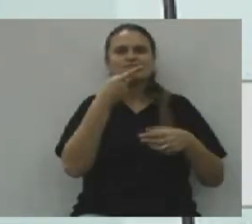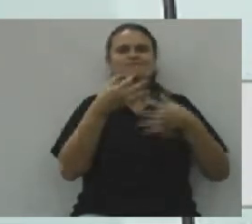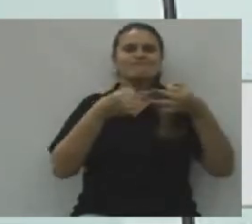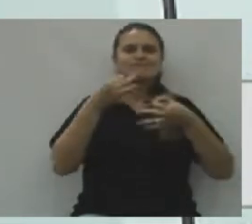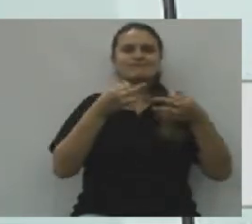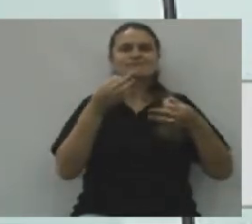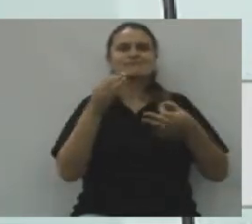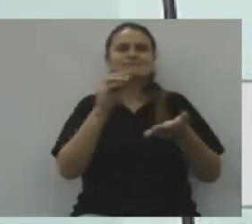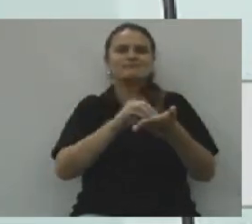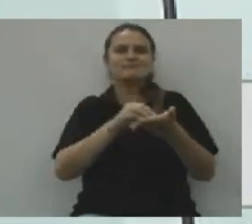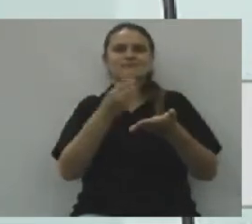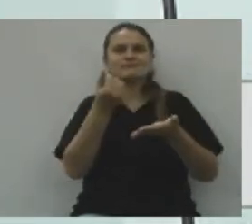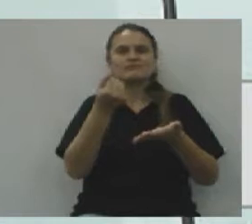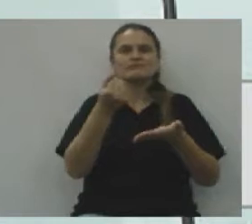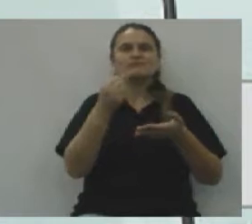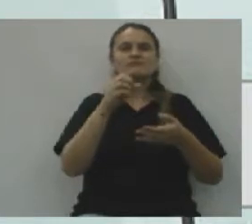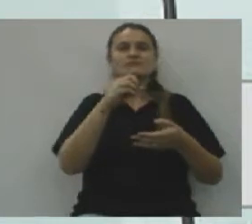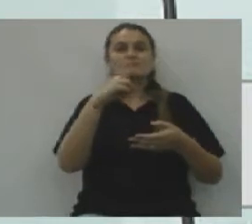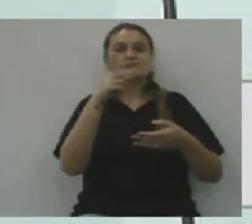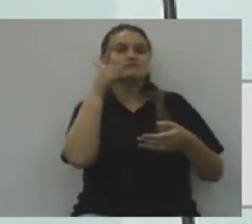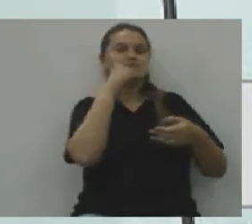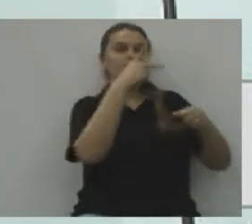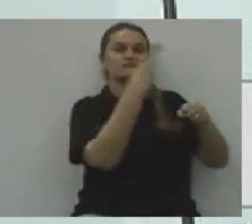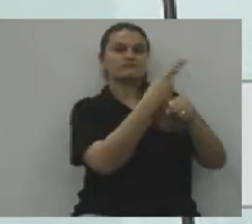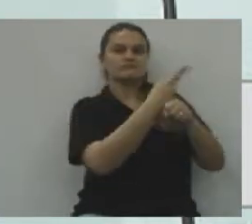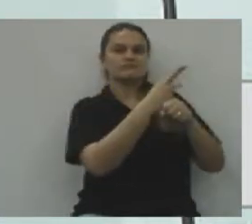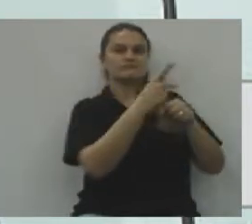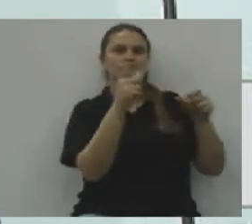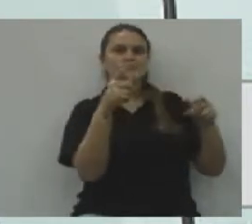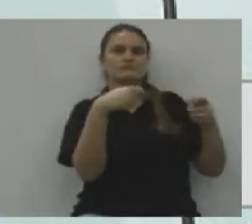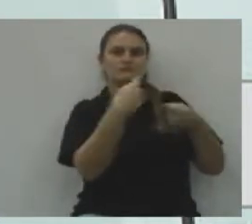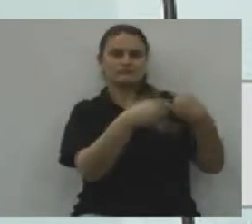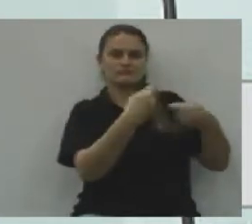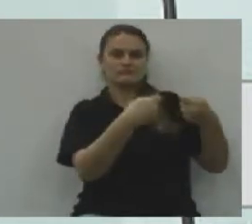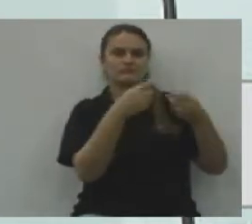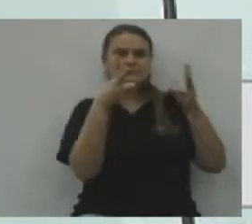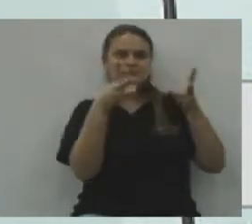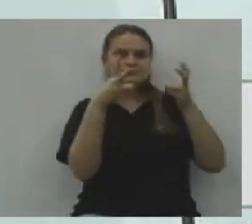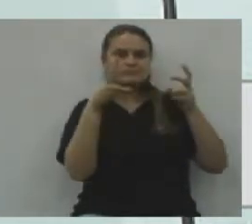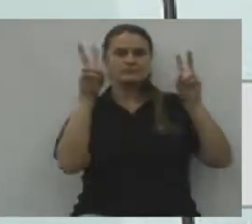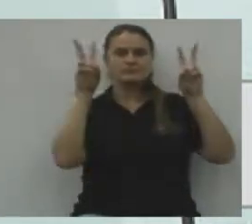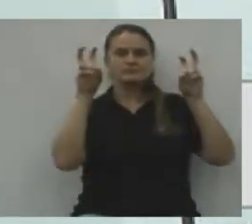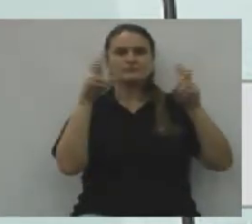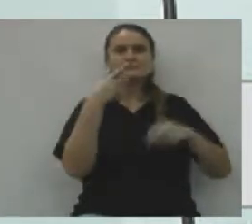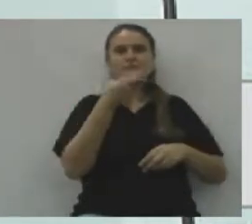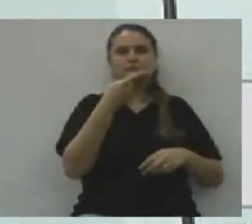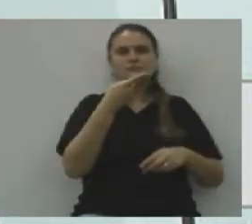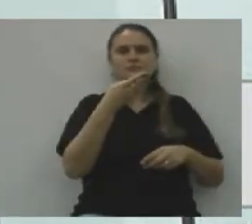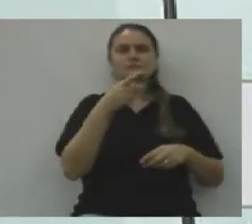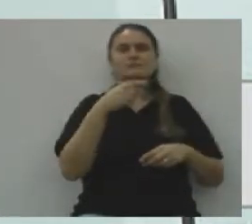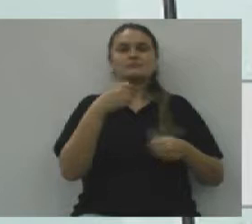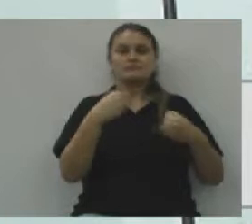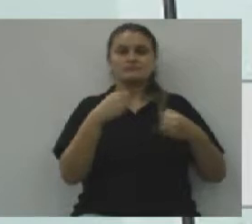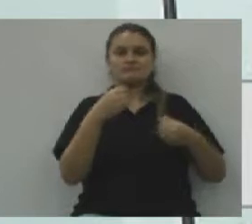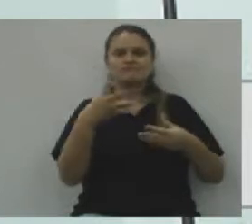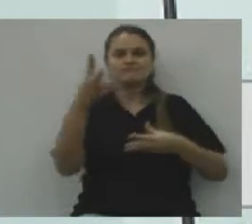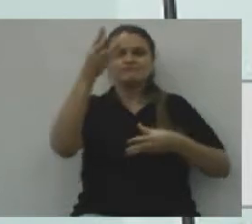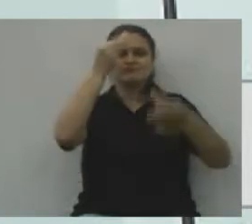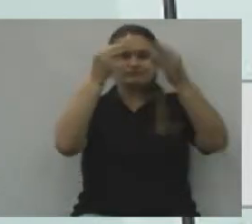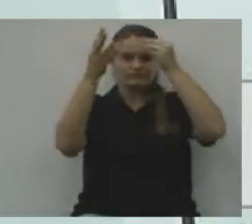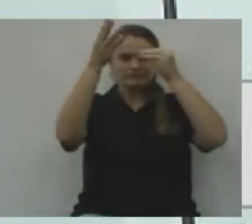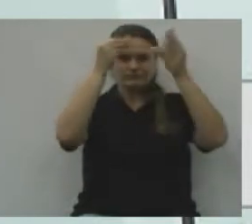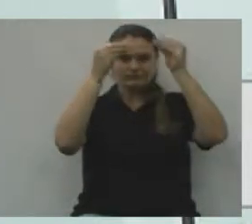por exemplo, um prêmio Nobel de Economia analisou essa questão e falou que, para sedimentar o conhecimento